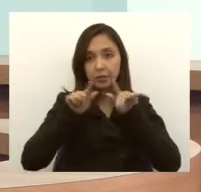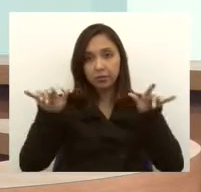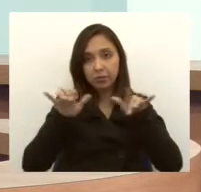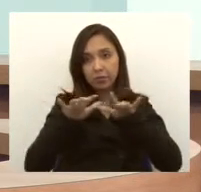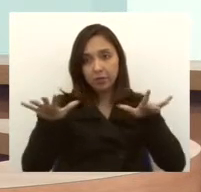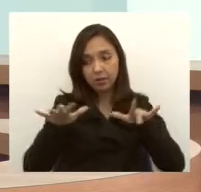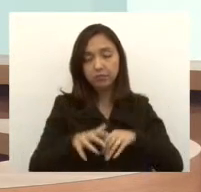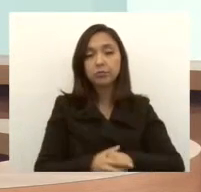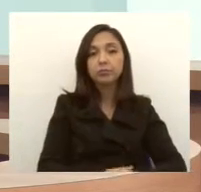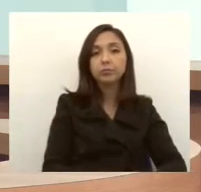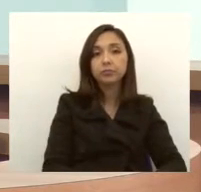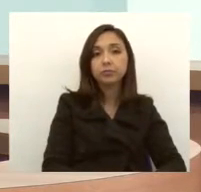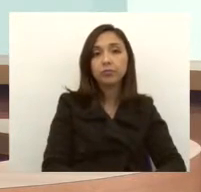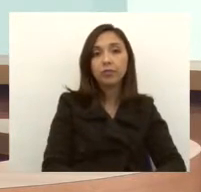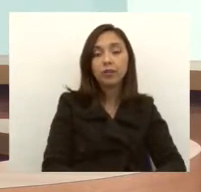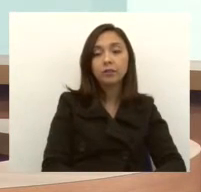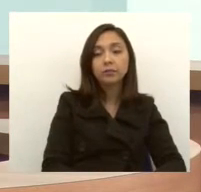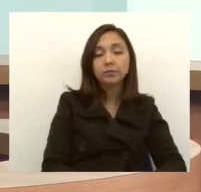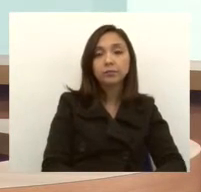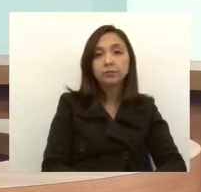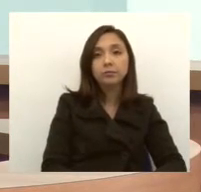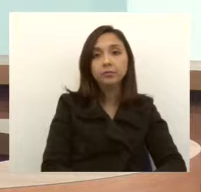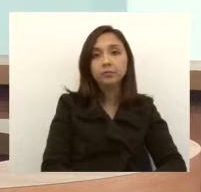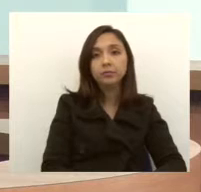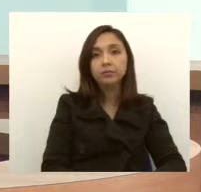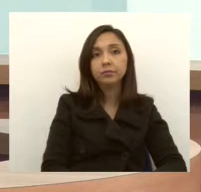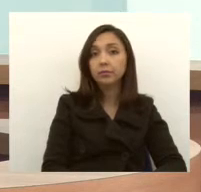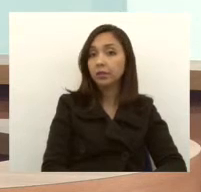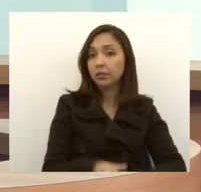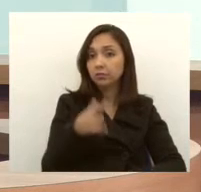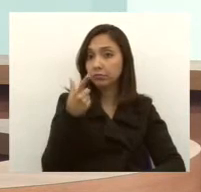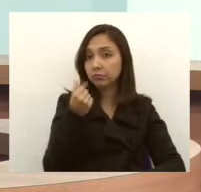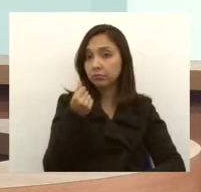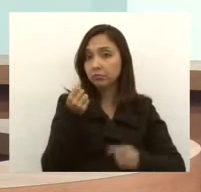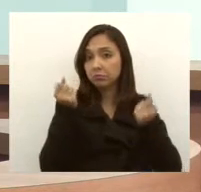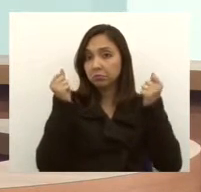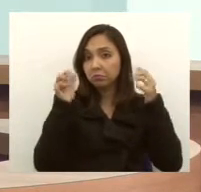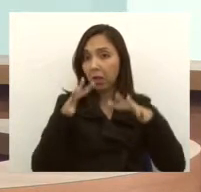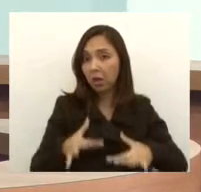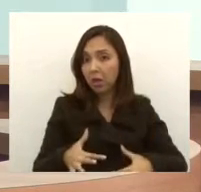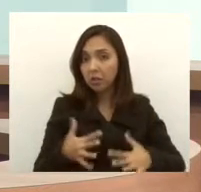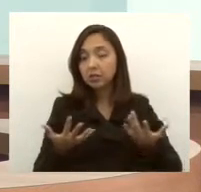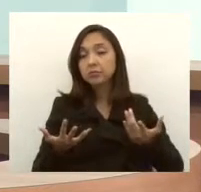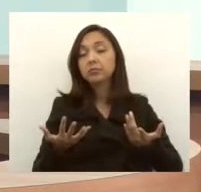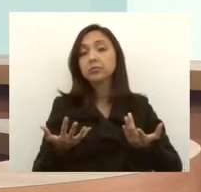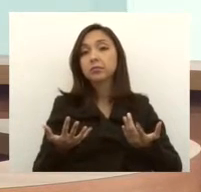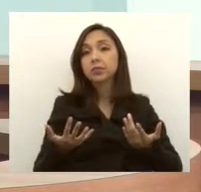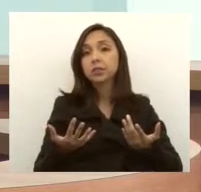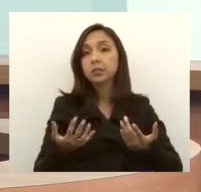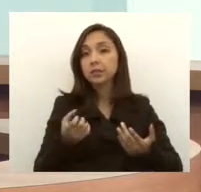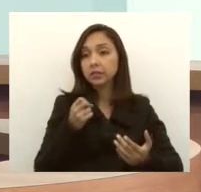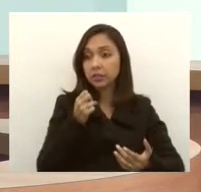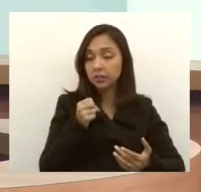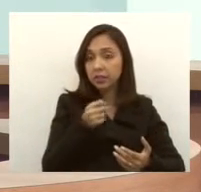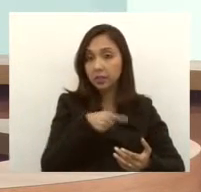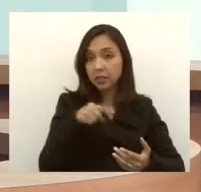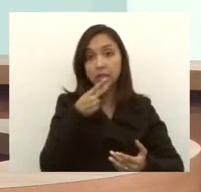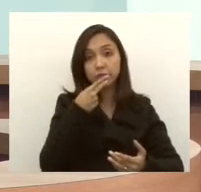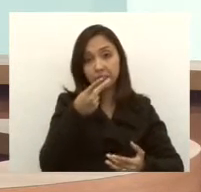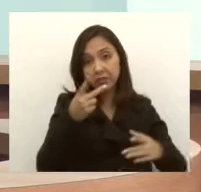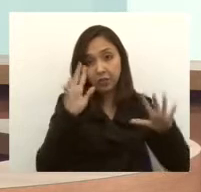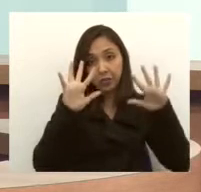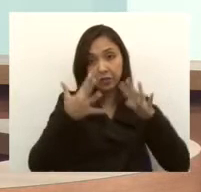Tico Emerson, foi à falência. Só não pediu a decretação da